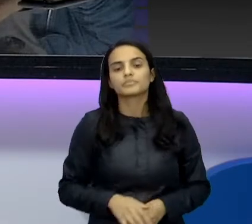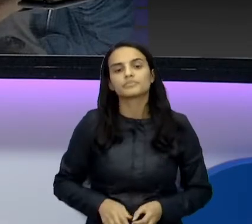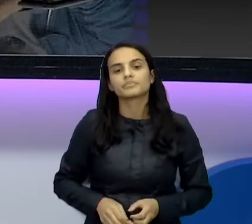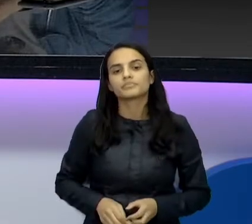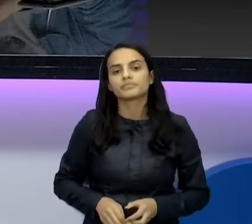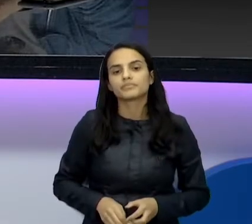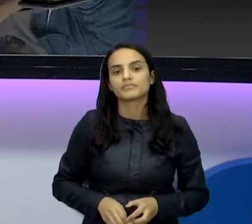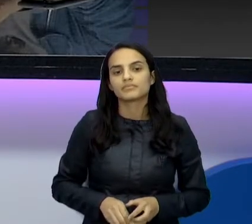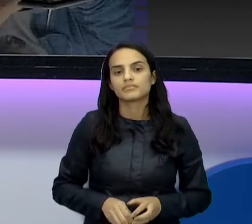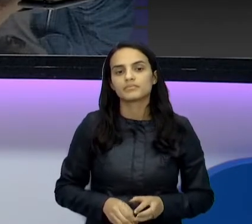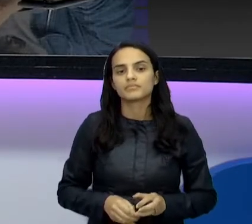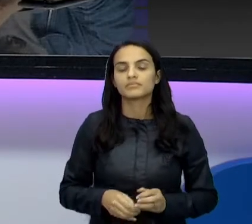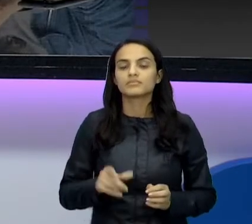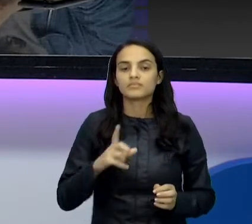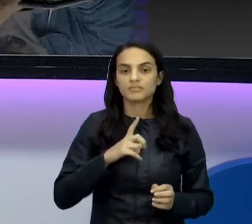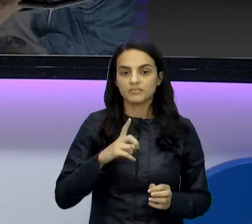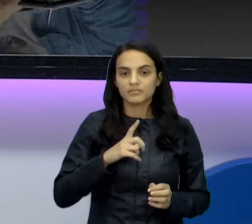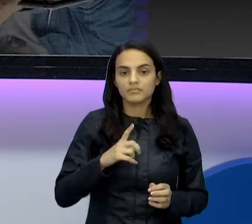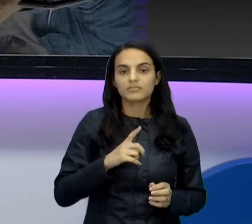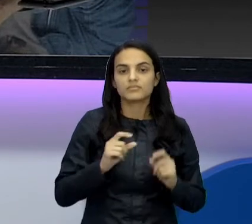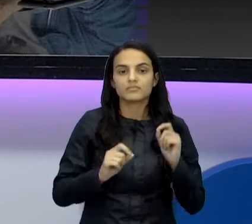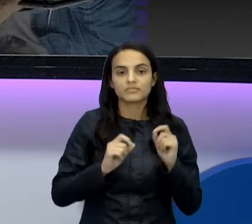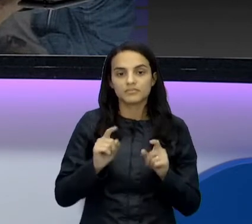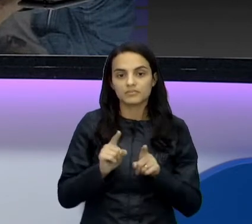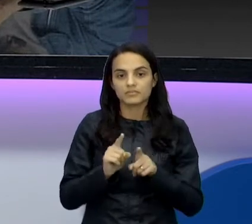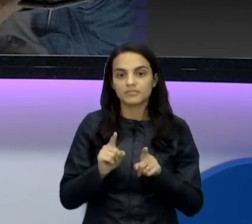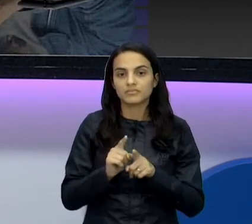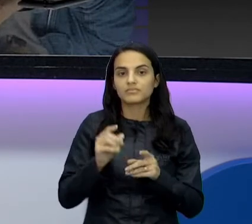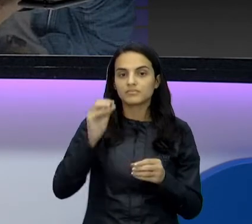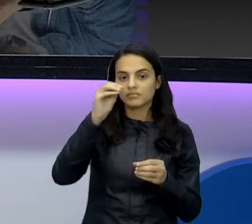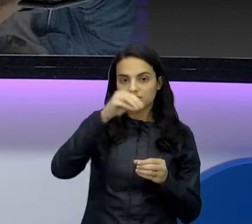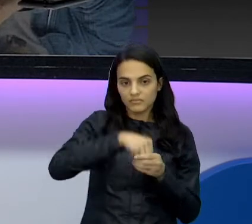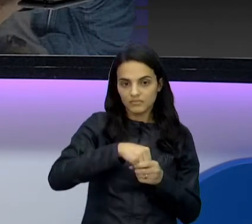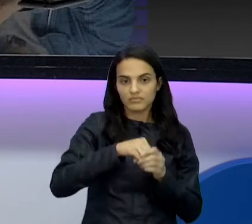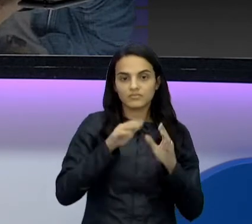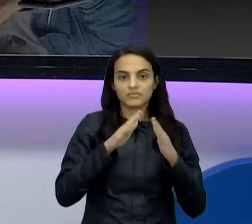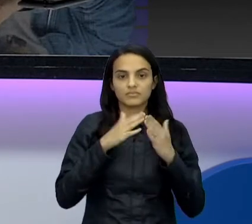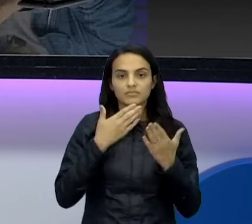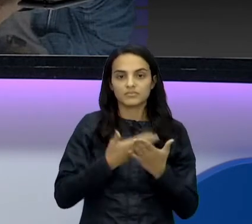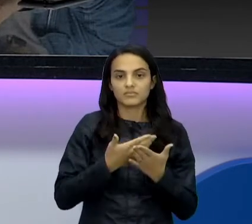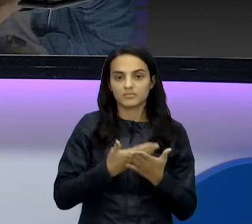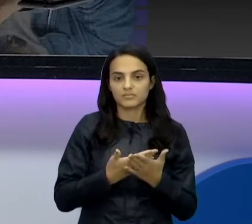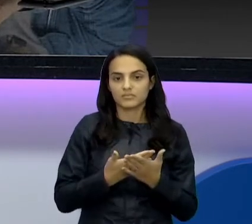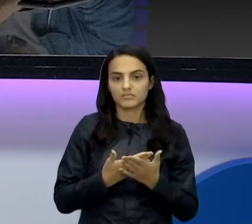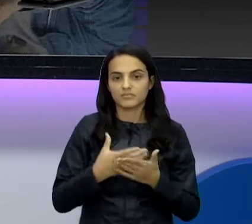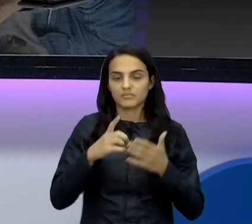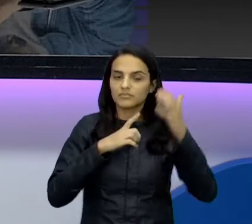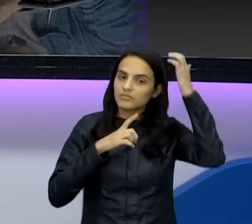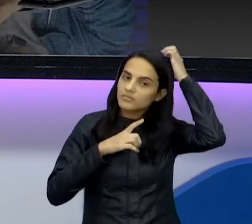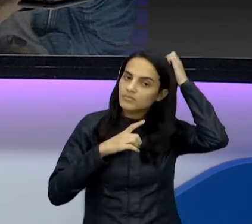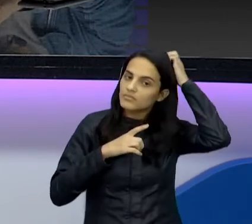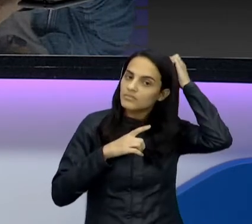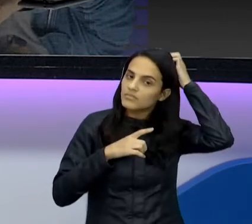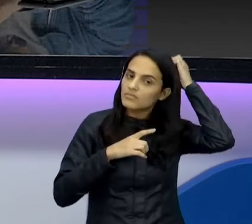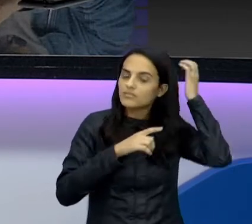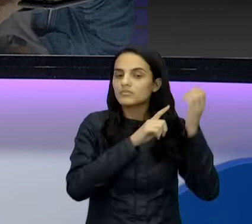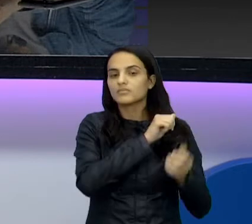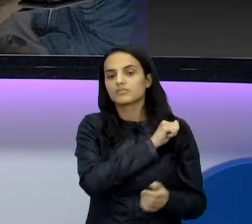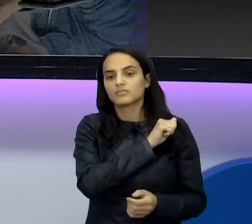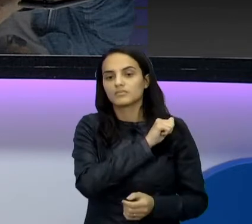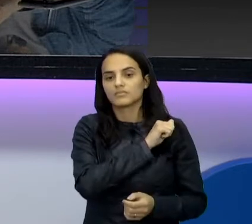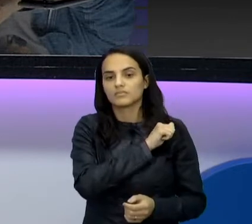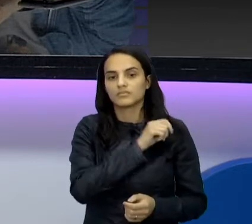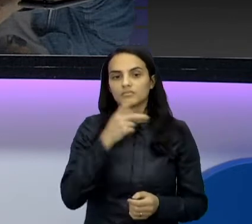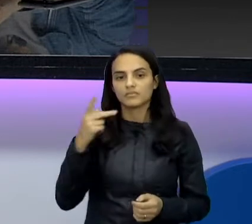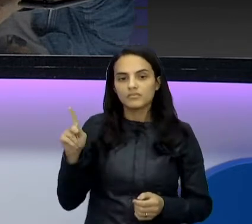e tem um fato marcante assim comigo, foi dentro do ambiente escolar, era um aluno meu, e